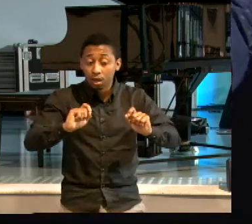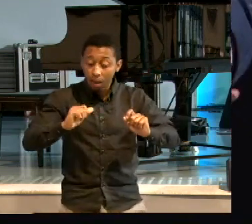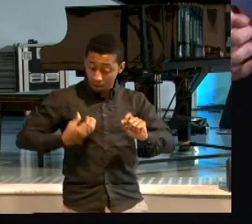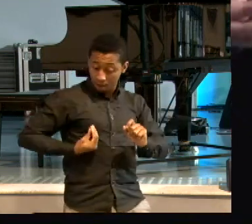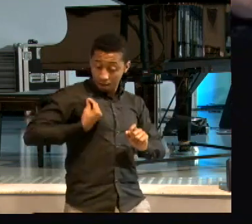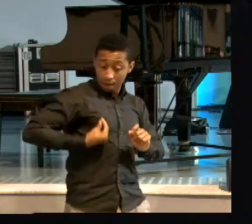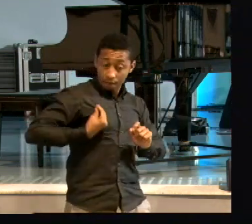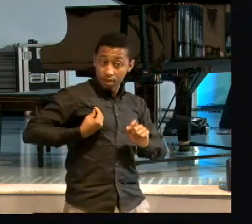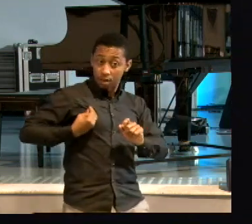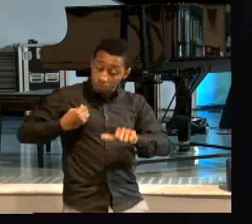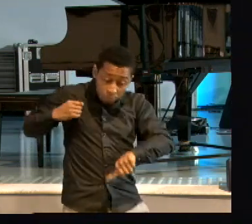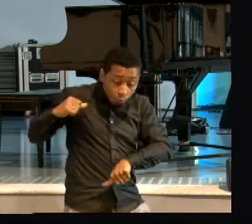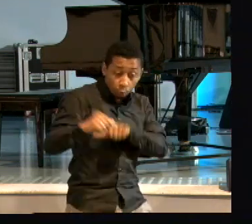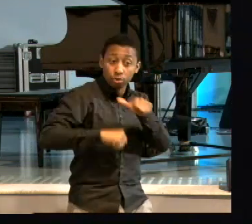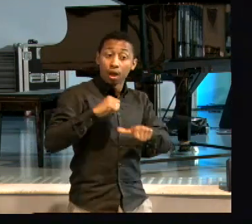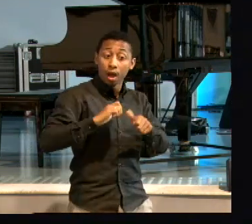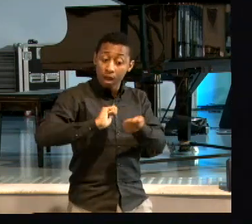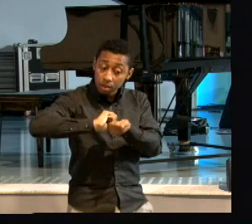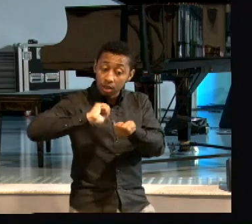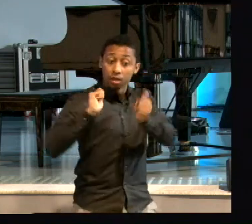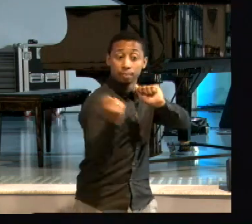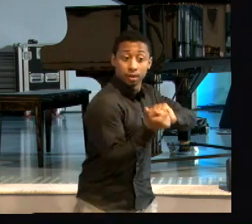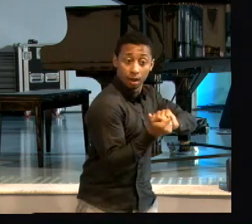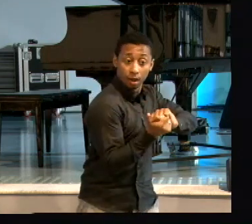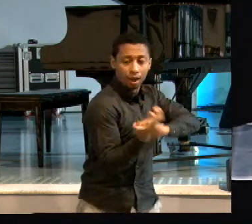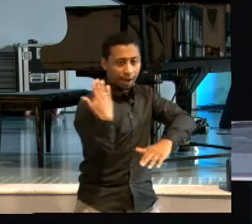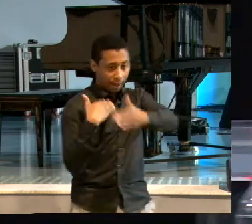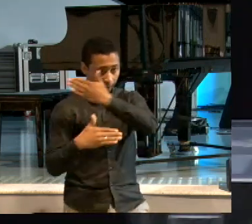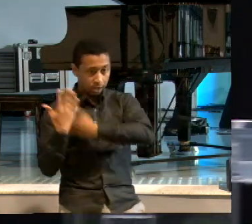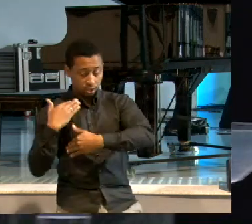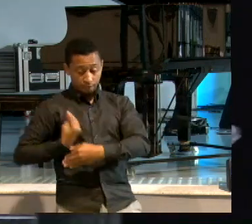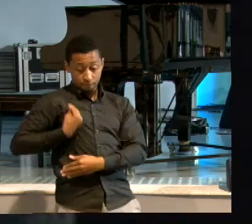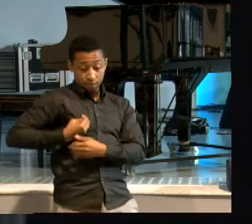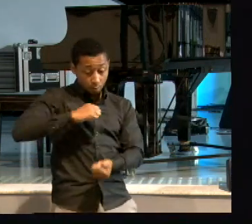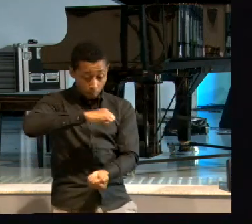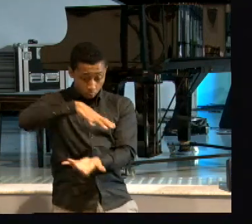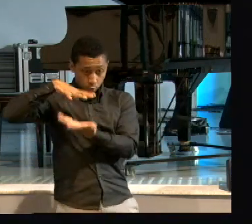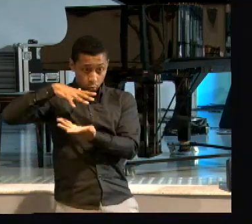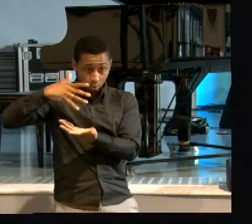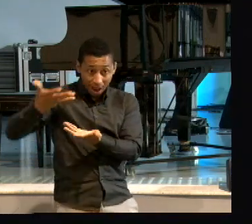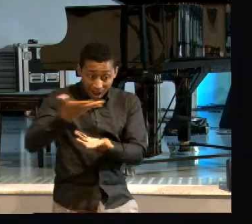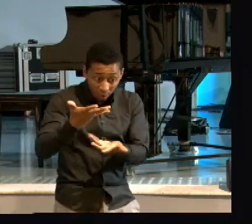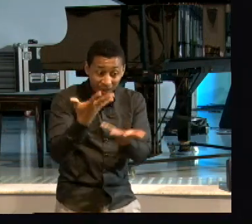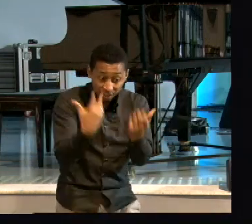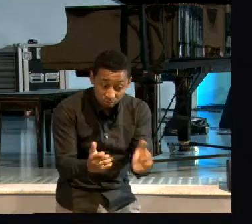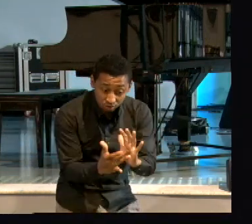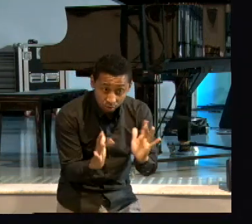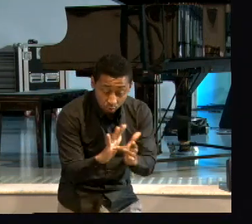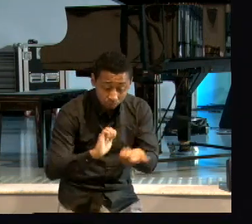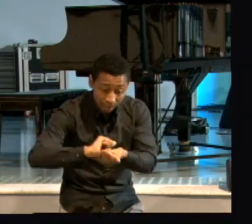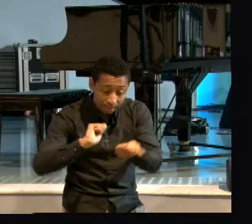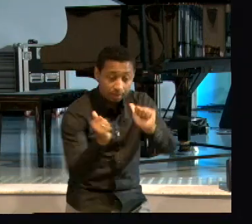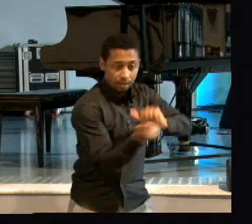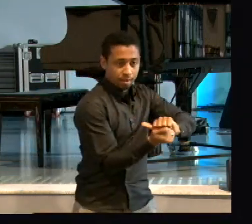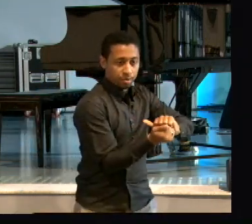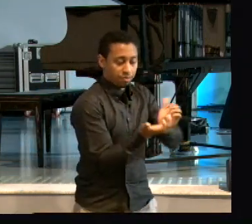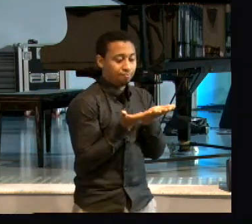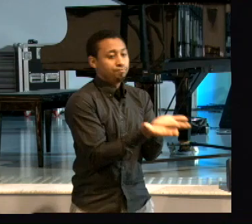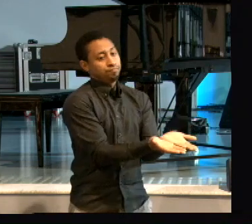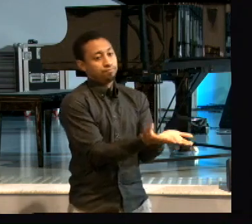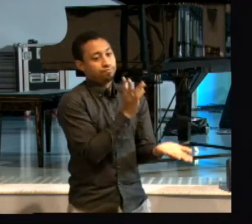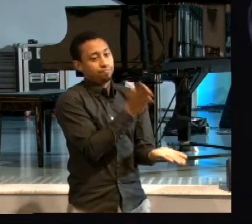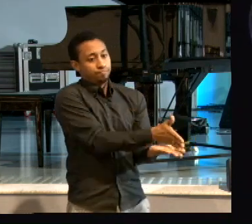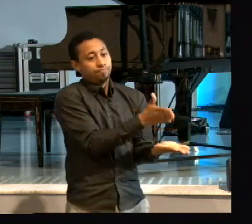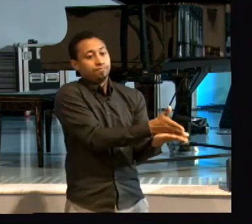que o evangelho é que deveria se adaptar ou se ajustar às nossas vidas e aos nossos interesses. E quando partimos